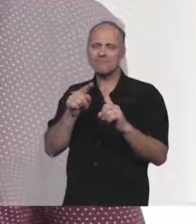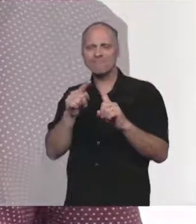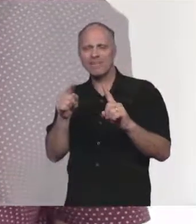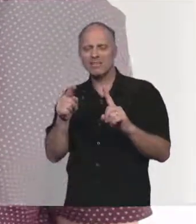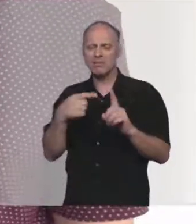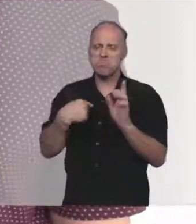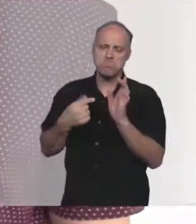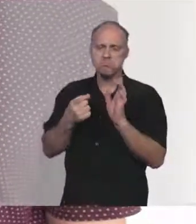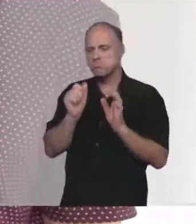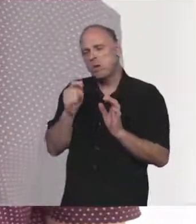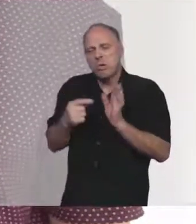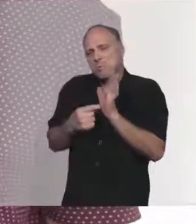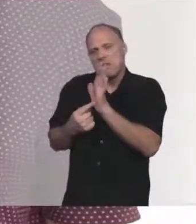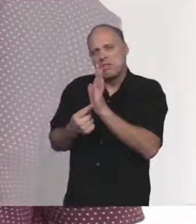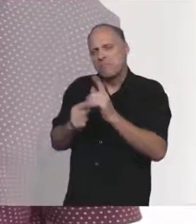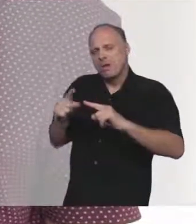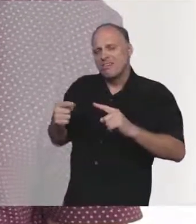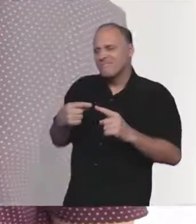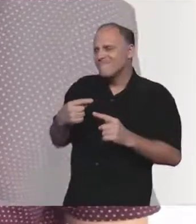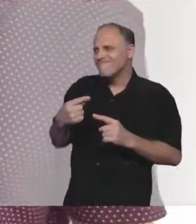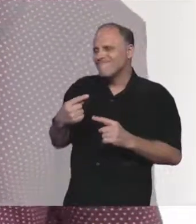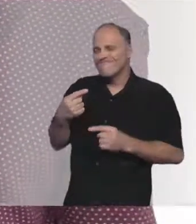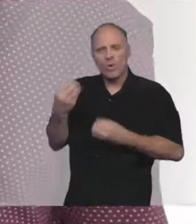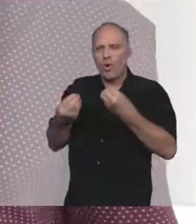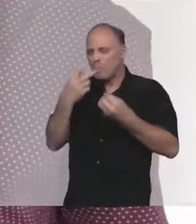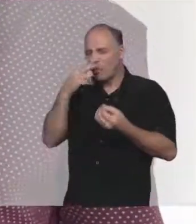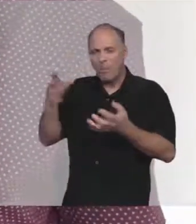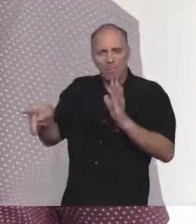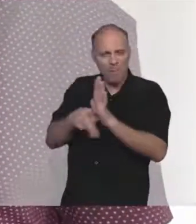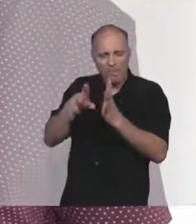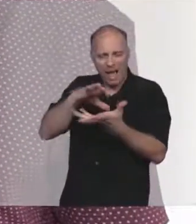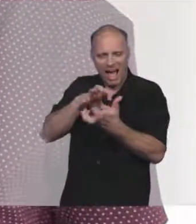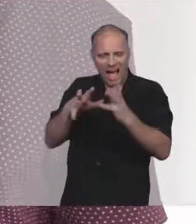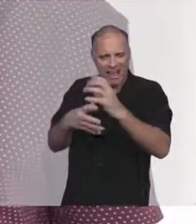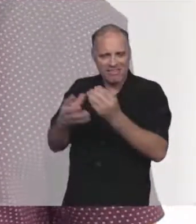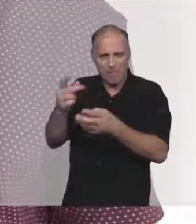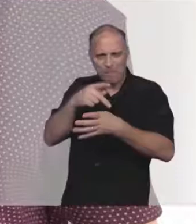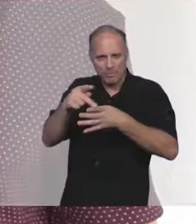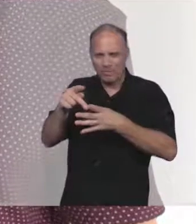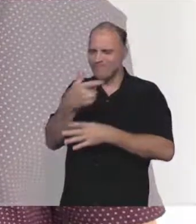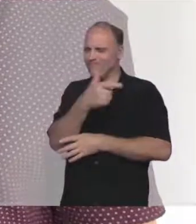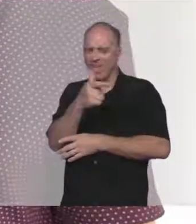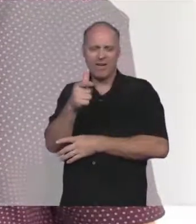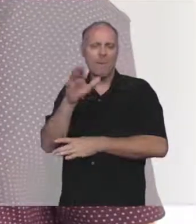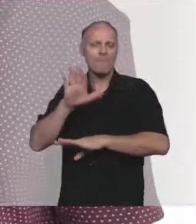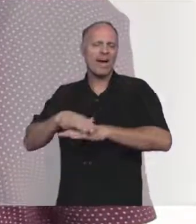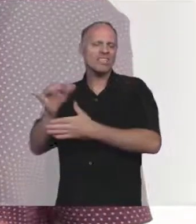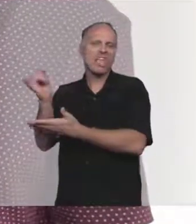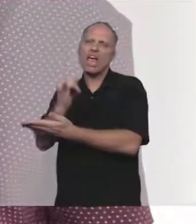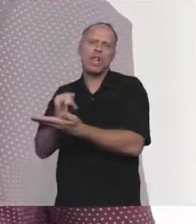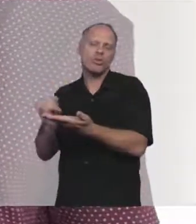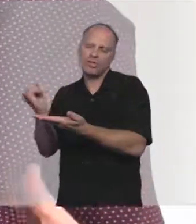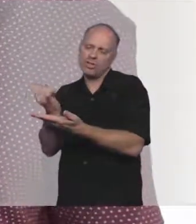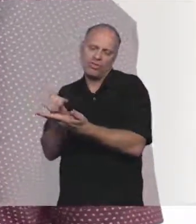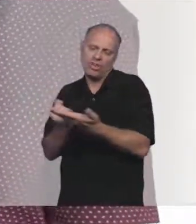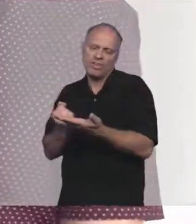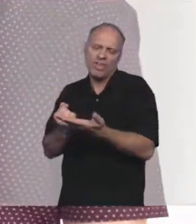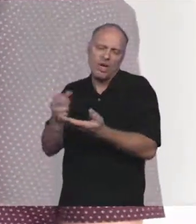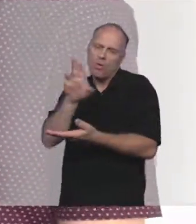né? Apresentei, expus, mas eu não via como uma exposição de arte. Eu via muito mais como